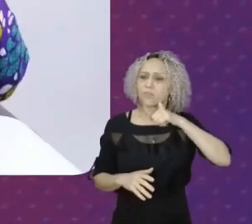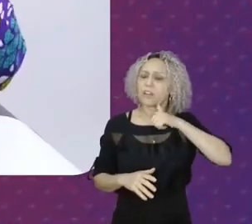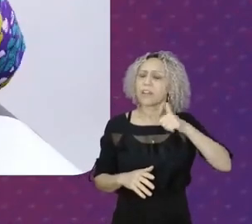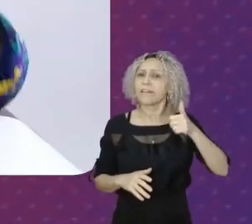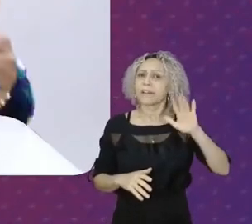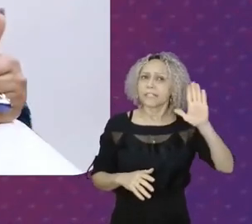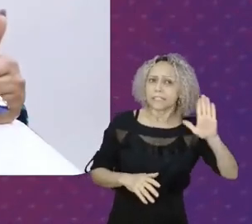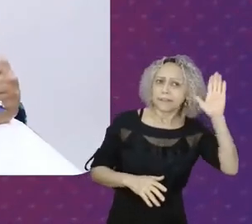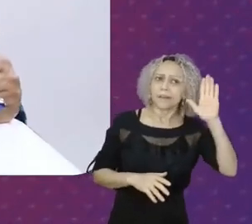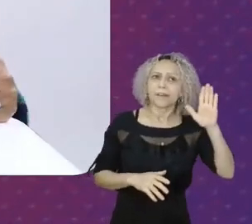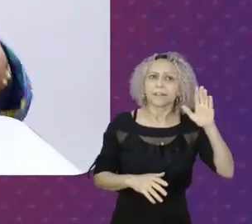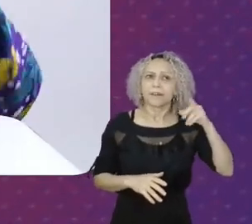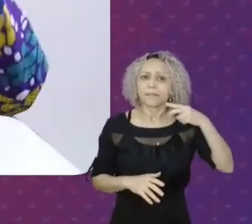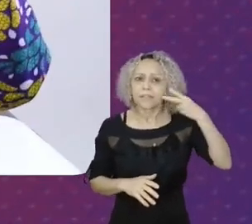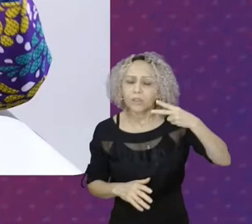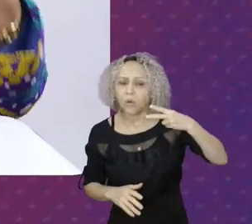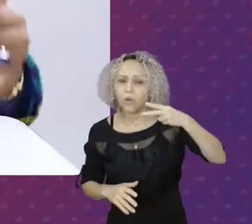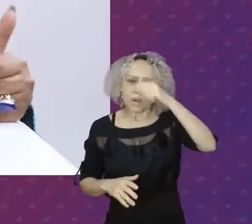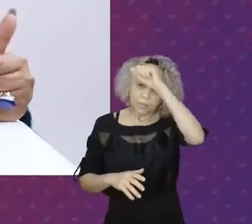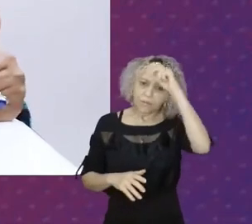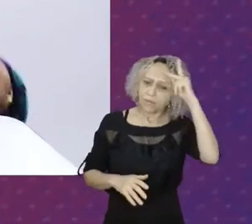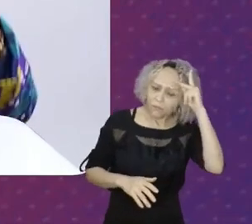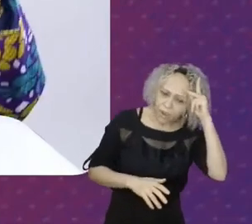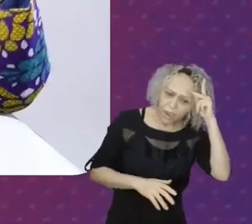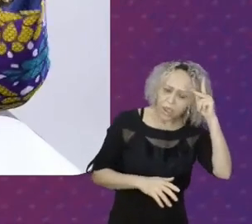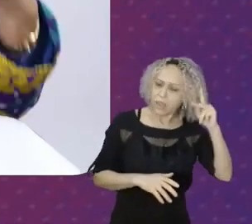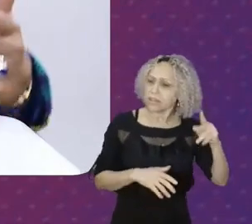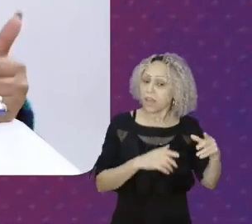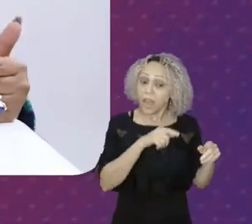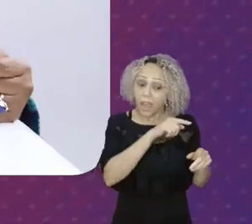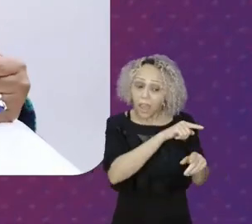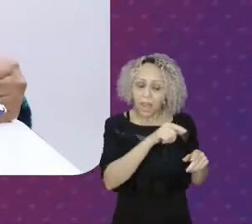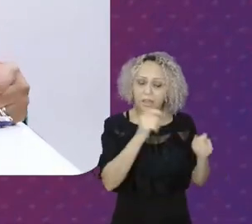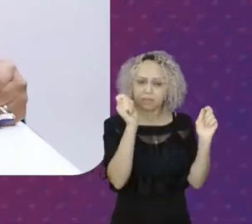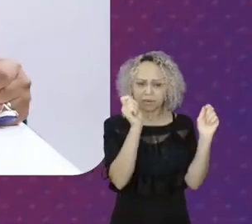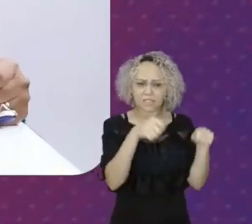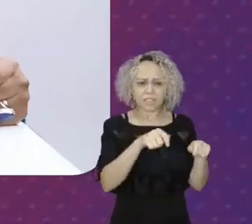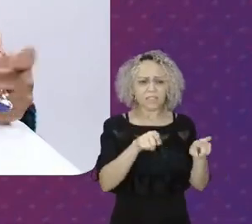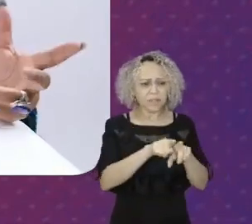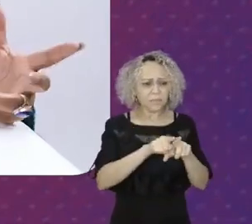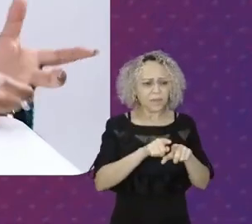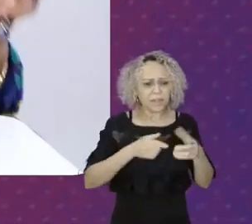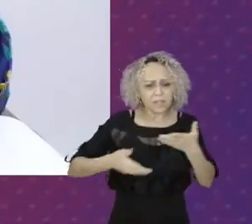público, elas precisam estar construindo a sua pauta, estarem se construindo enquanto